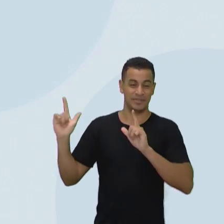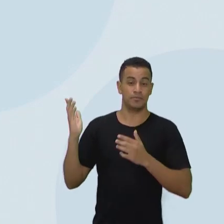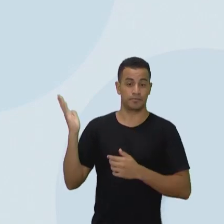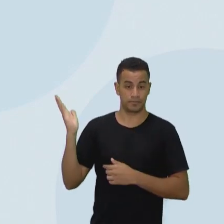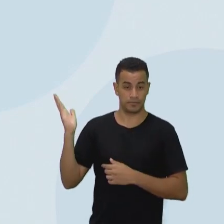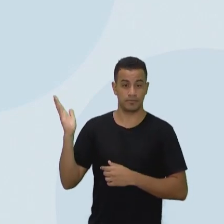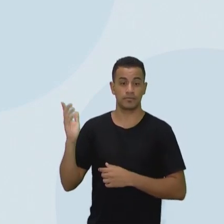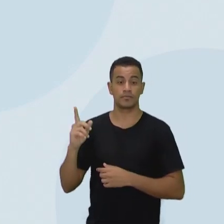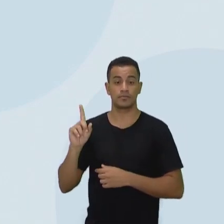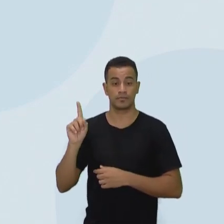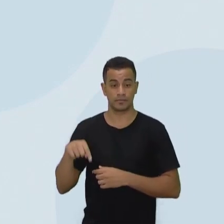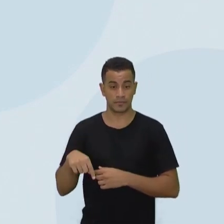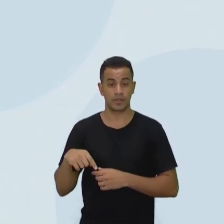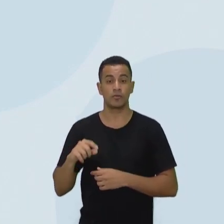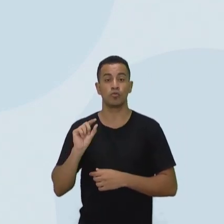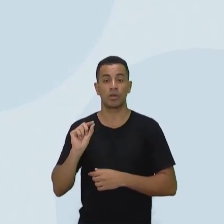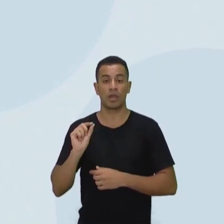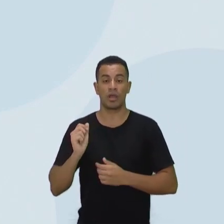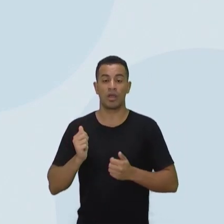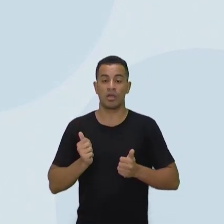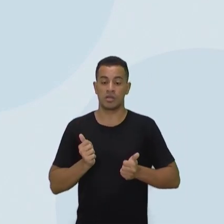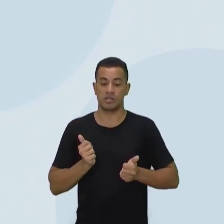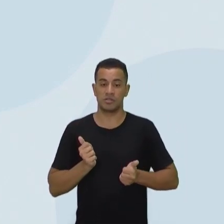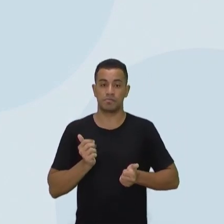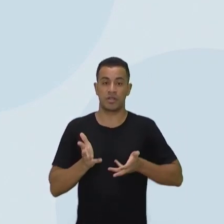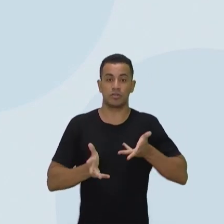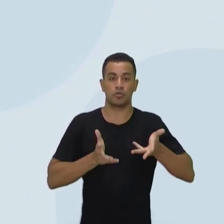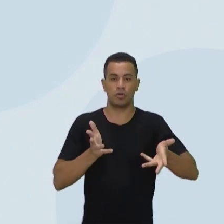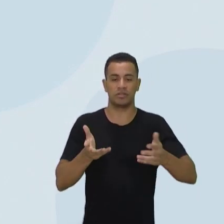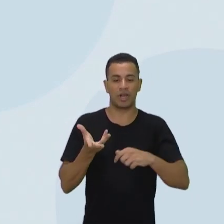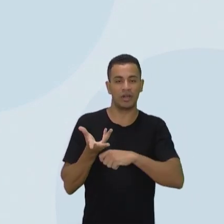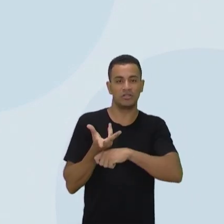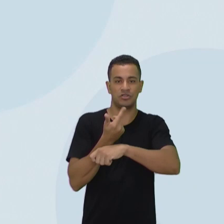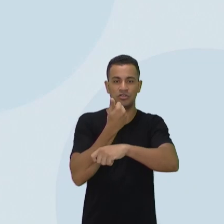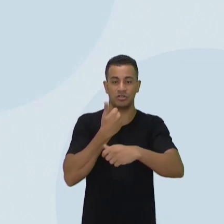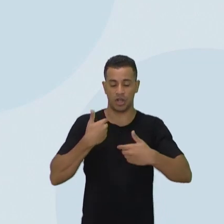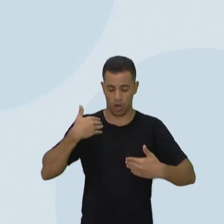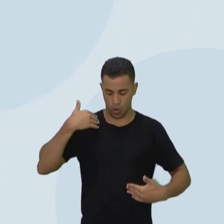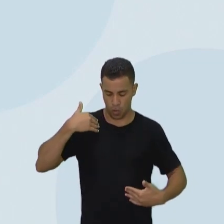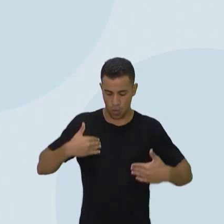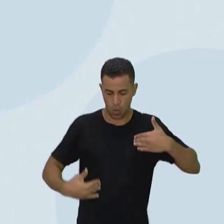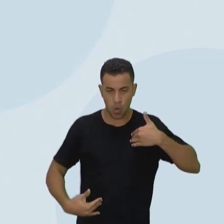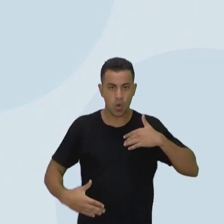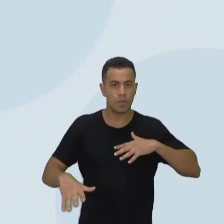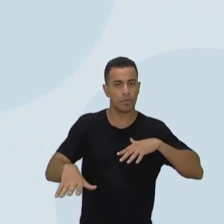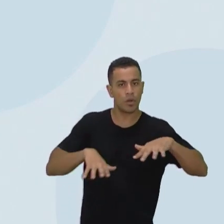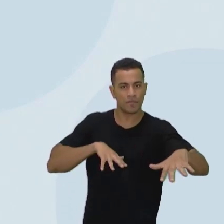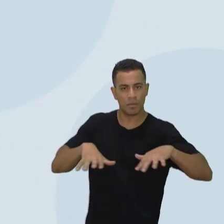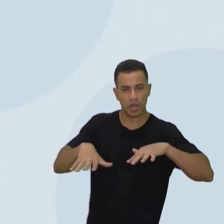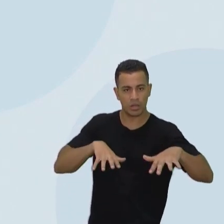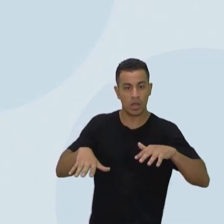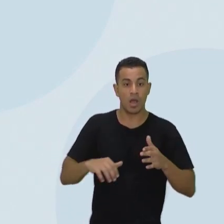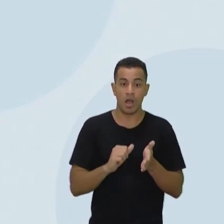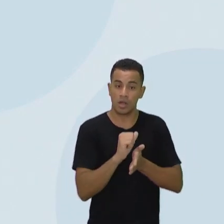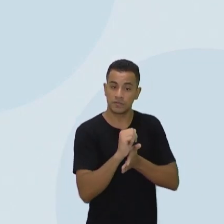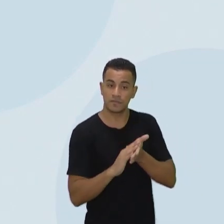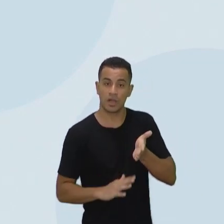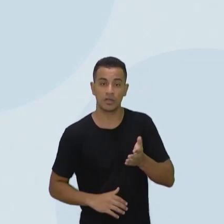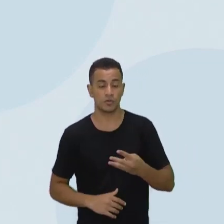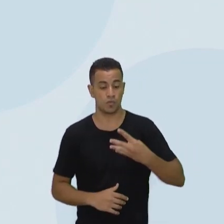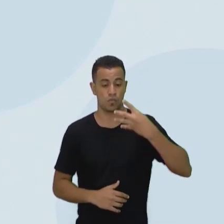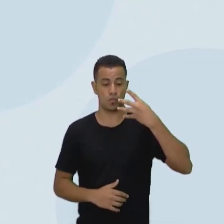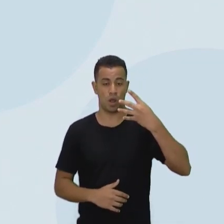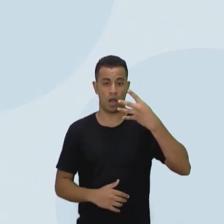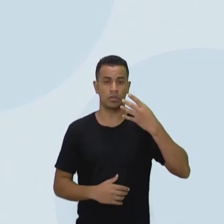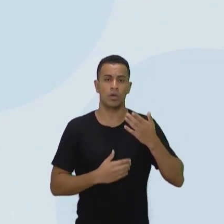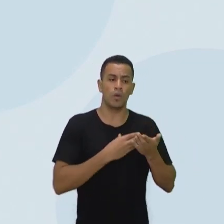do componente Expressões Artísticas, Corpo e Movimento. É a atividade 4, tá? Vocês não estão vendo o início dela, porque a